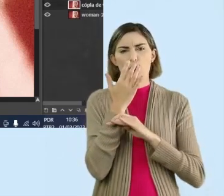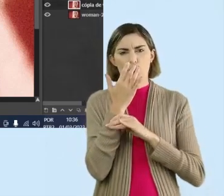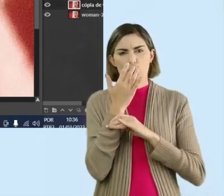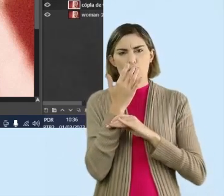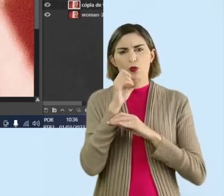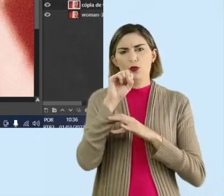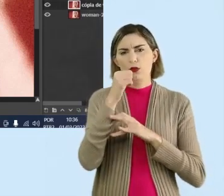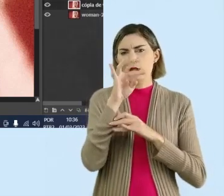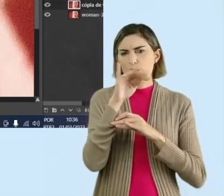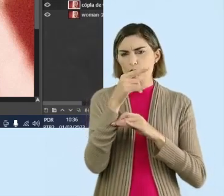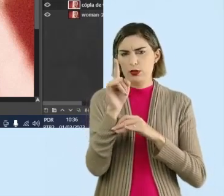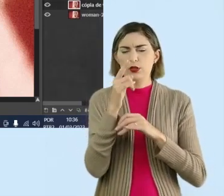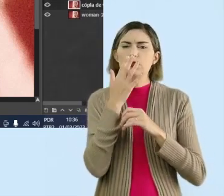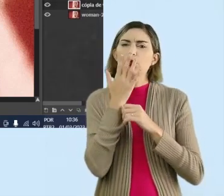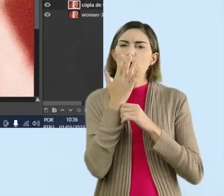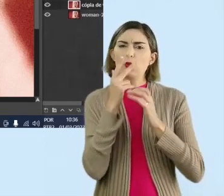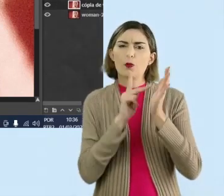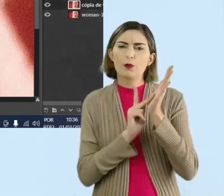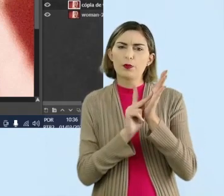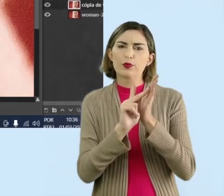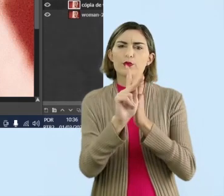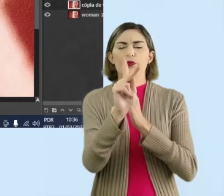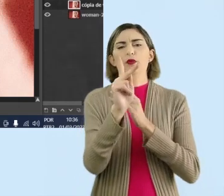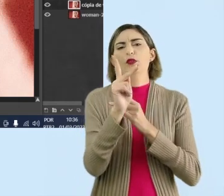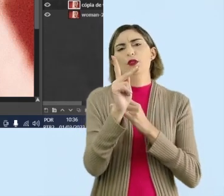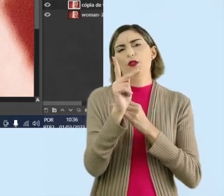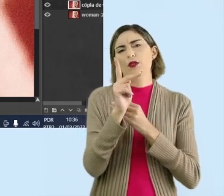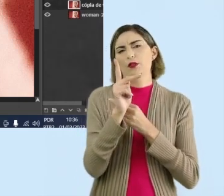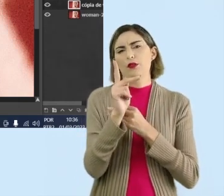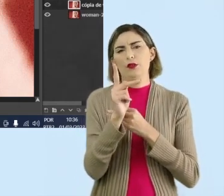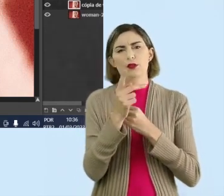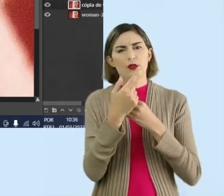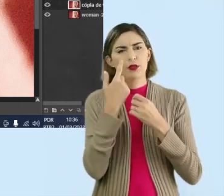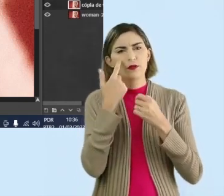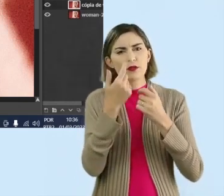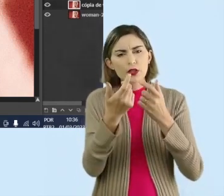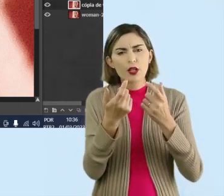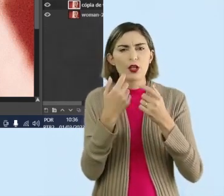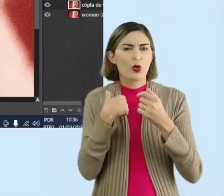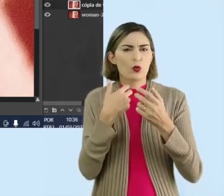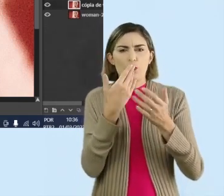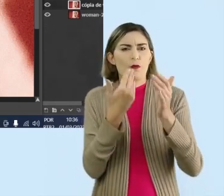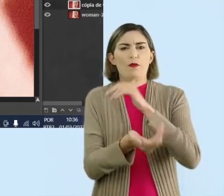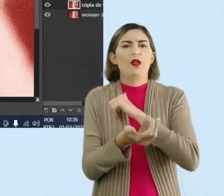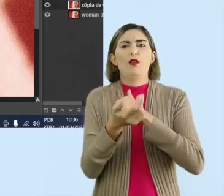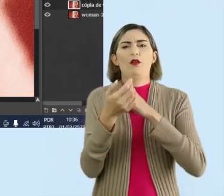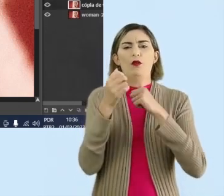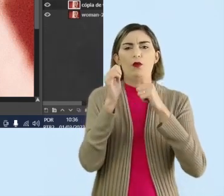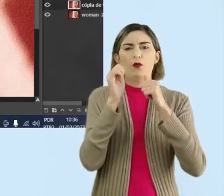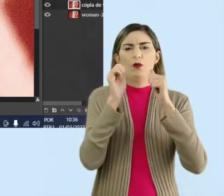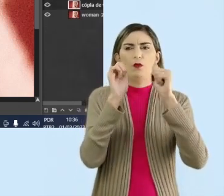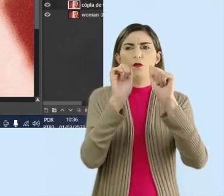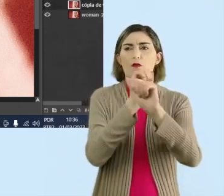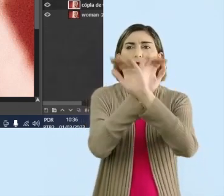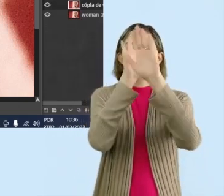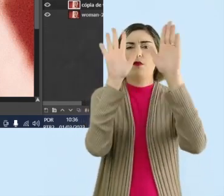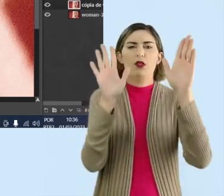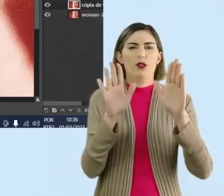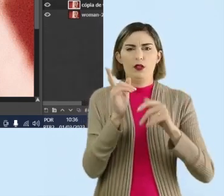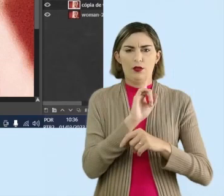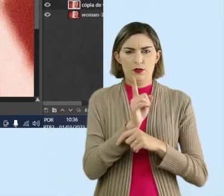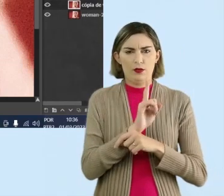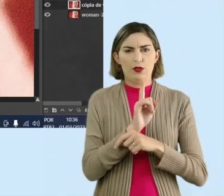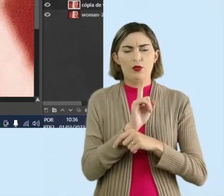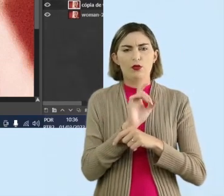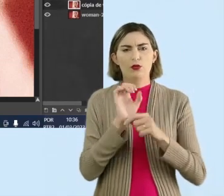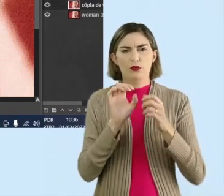cor pura. Vamos diluindo ela lá, diluindo, eu não perco o brilho. Tá? Eu vou clicando e soltando para